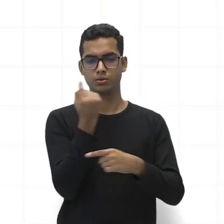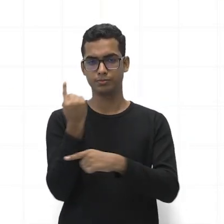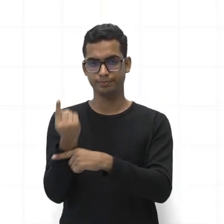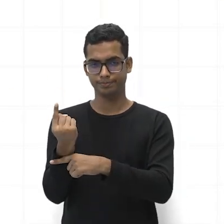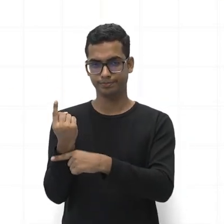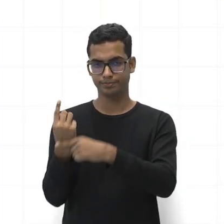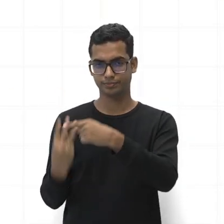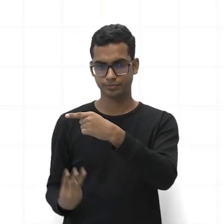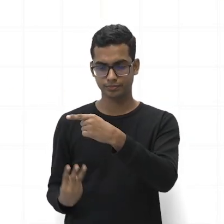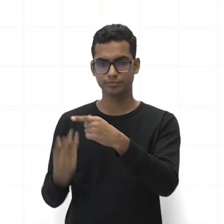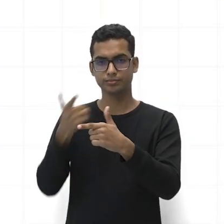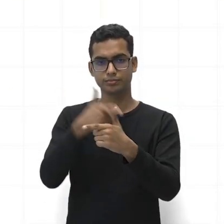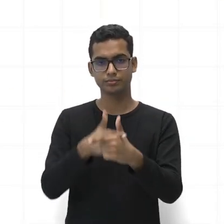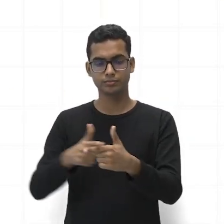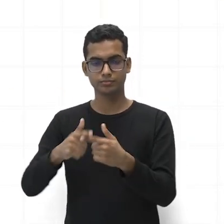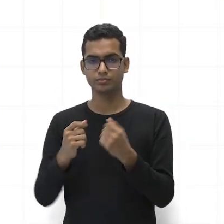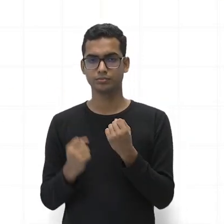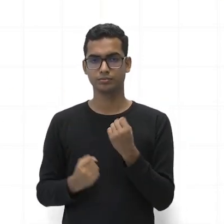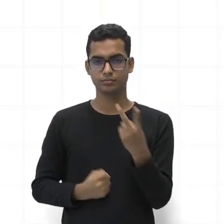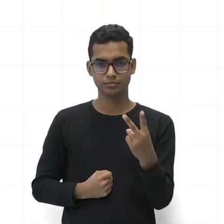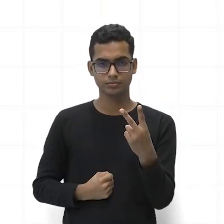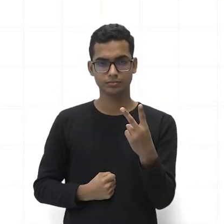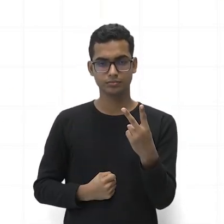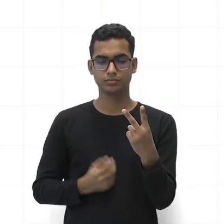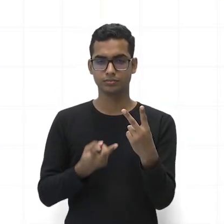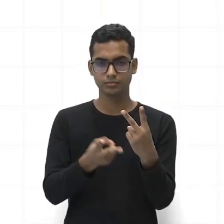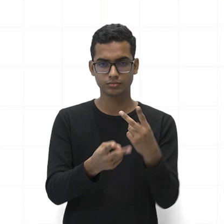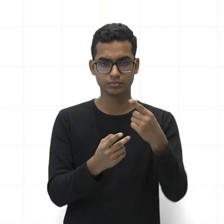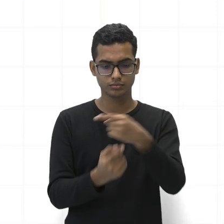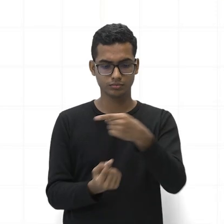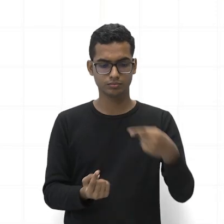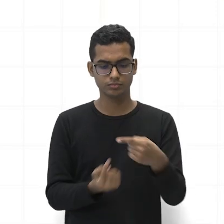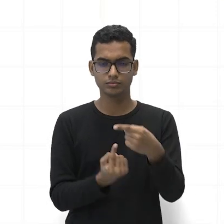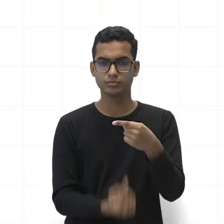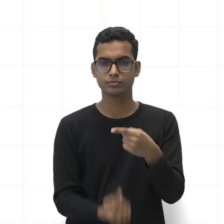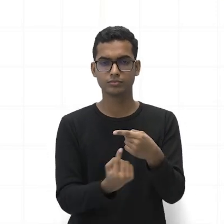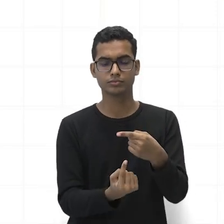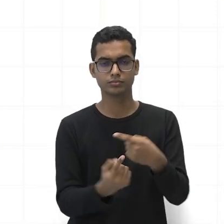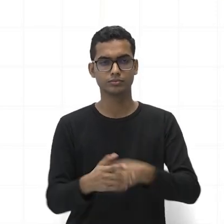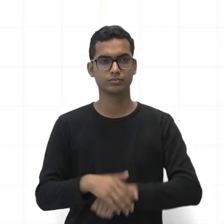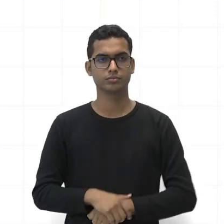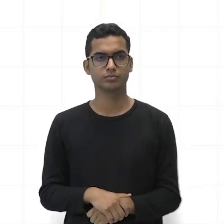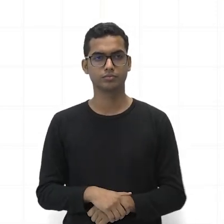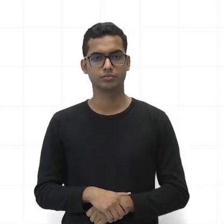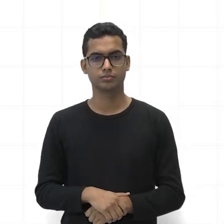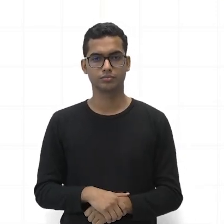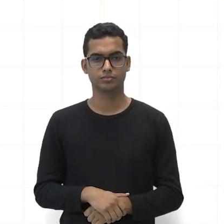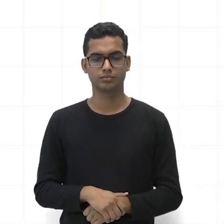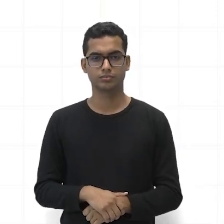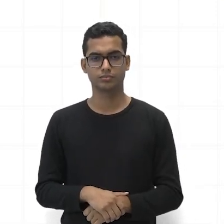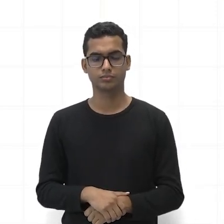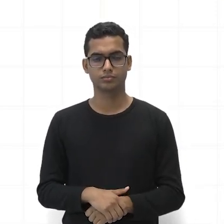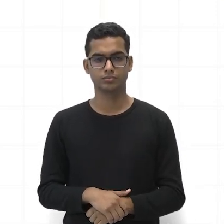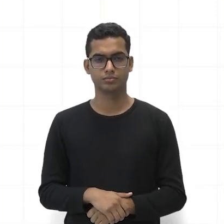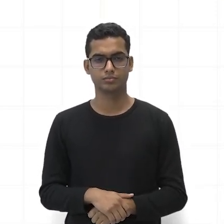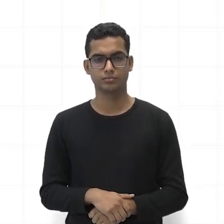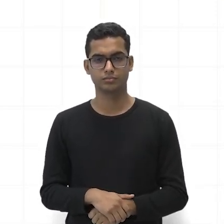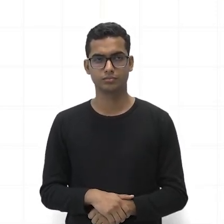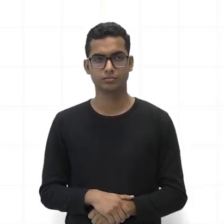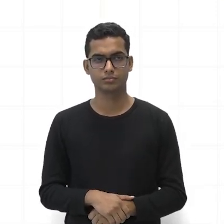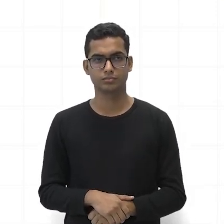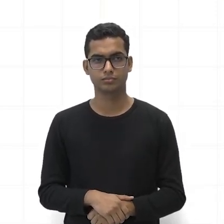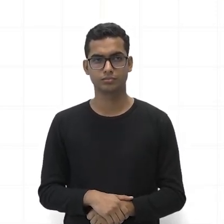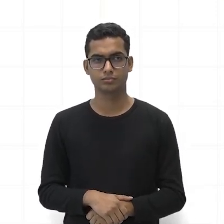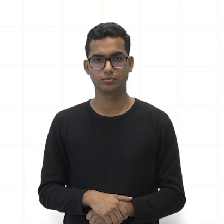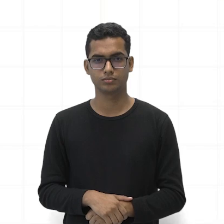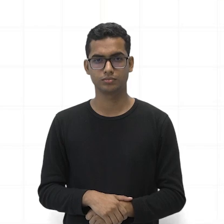um numerador. Se não aparecer nenhum numerador é porque é 1, tá bom? E aí, ó, olha como é que a gente resolve. 1/3 dividido por